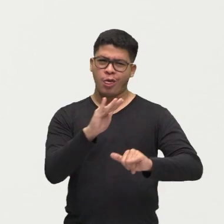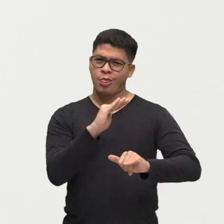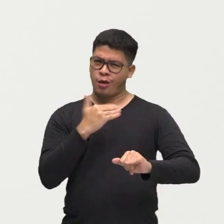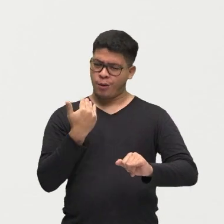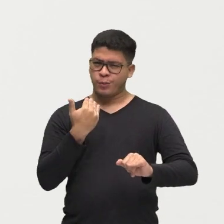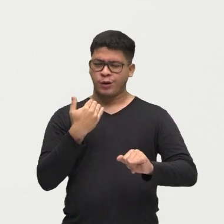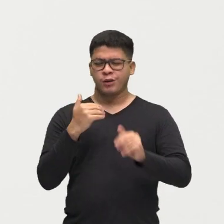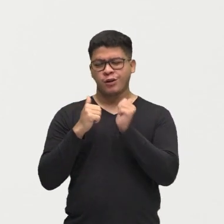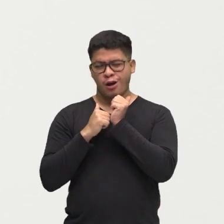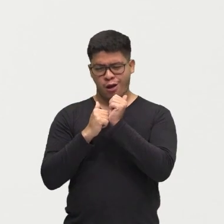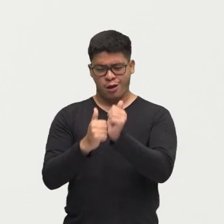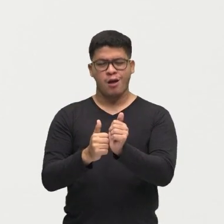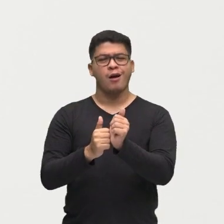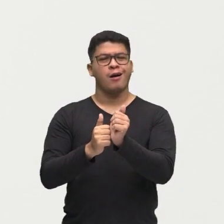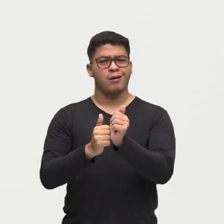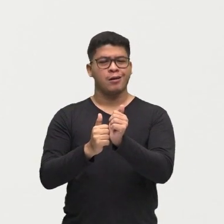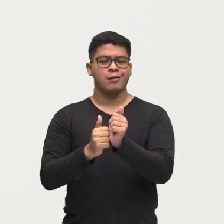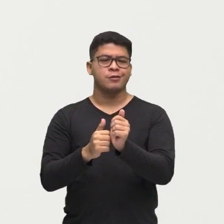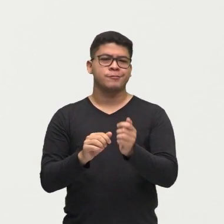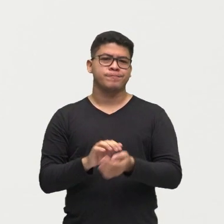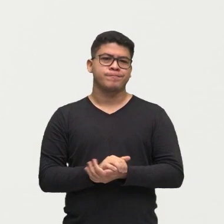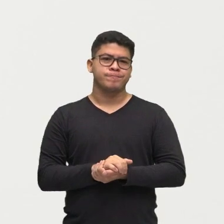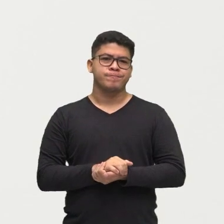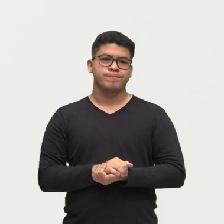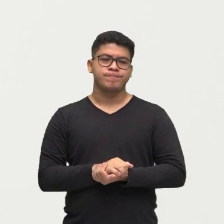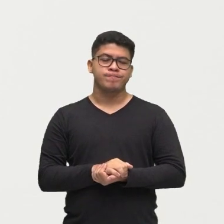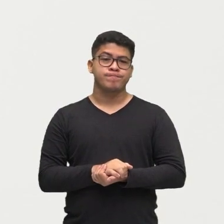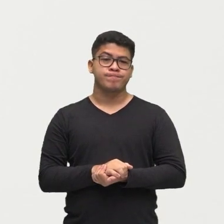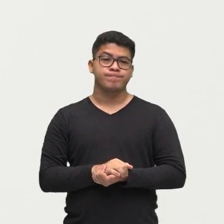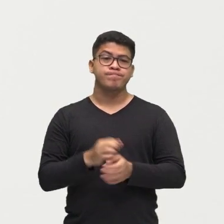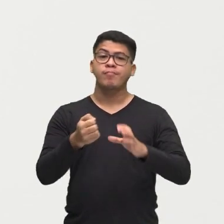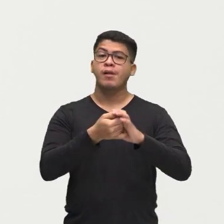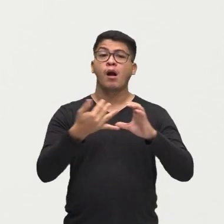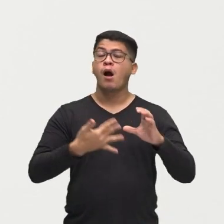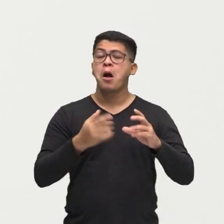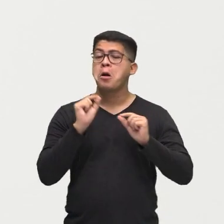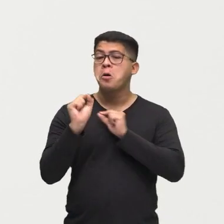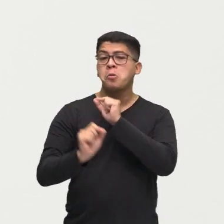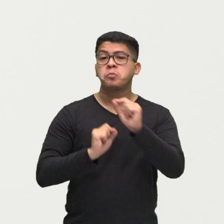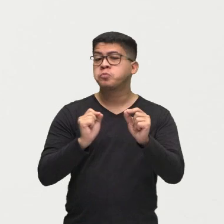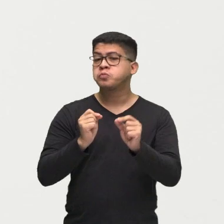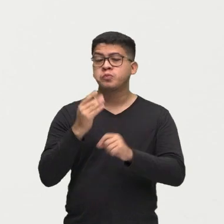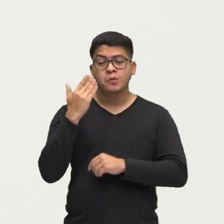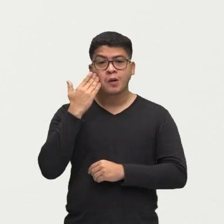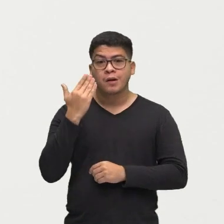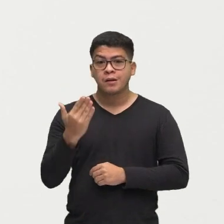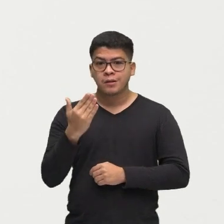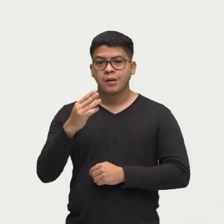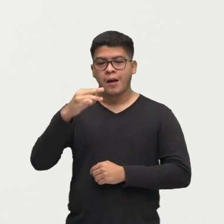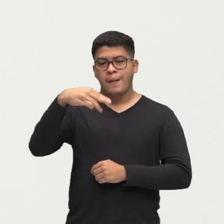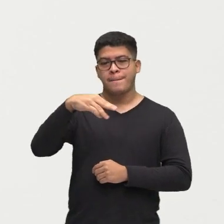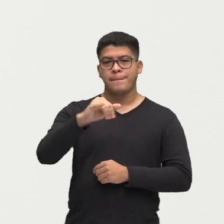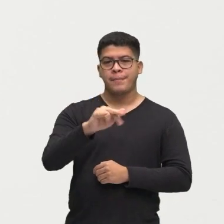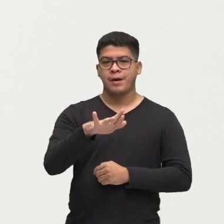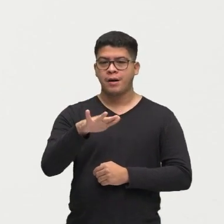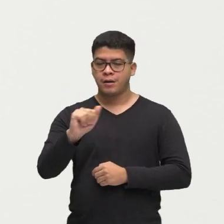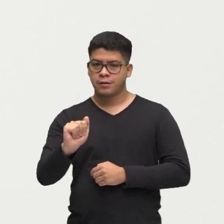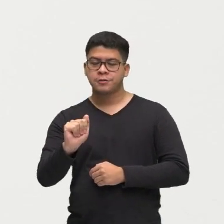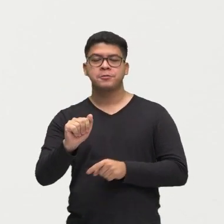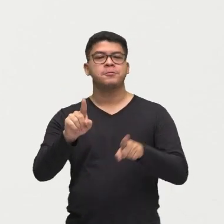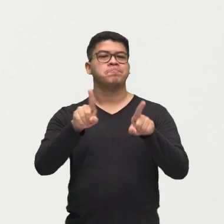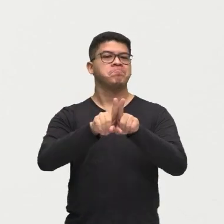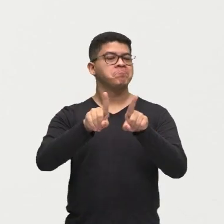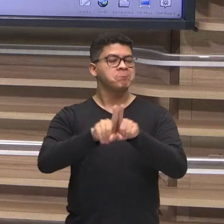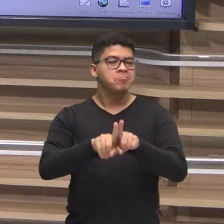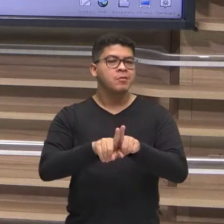estava próxima, certo? Então, como bem responderam as nossas alunas, a Maria Arruda,